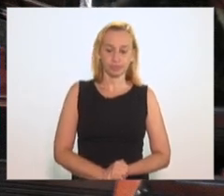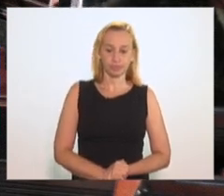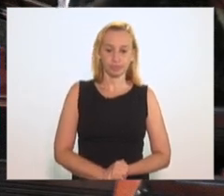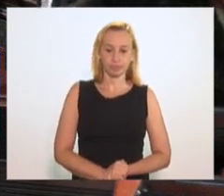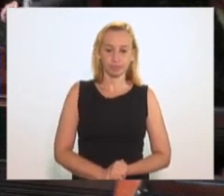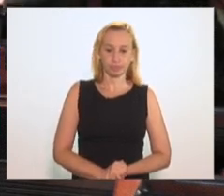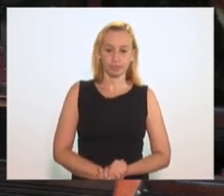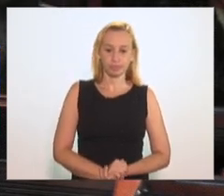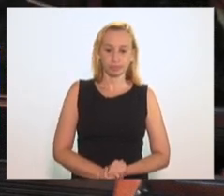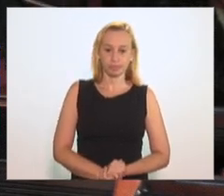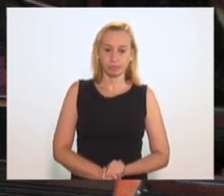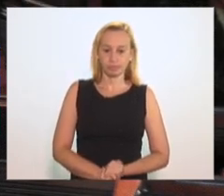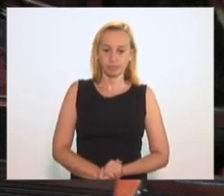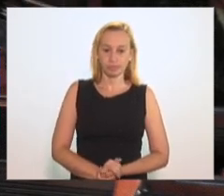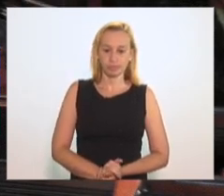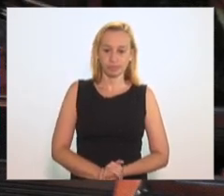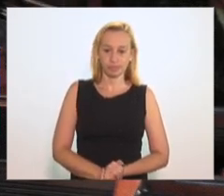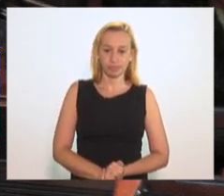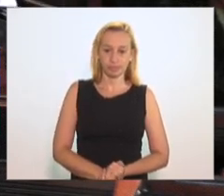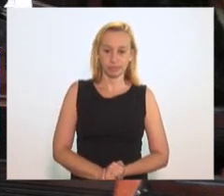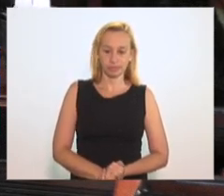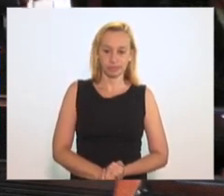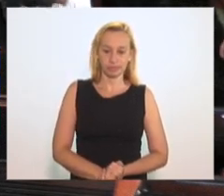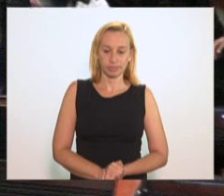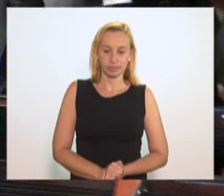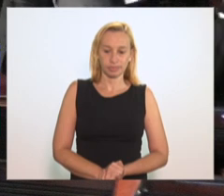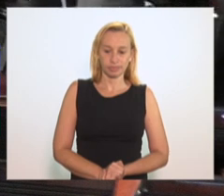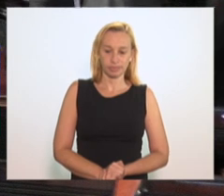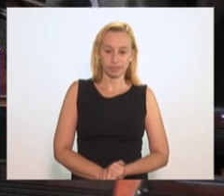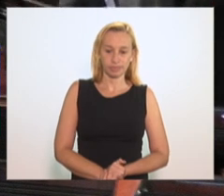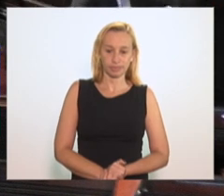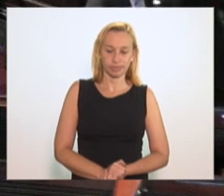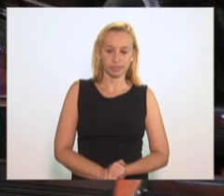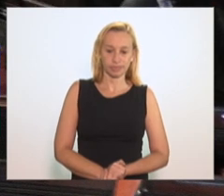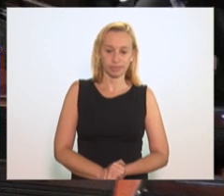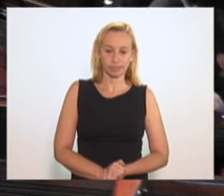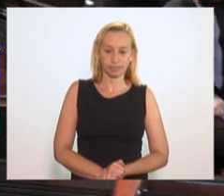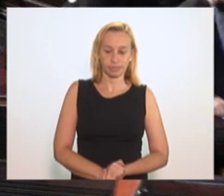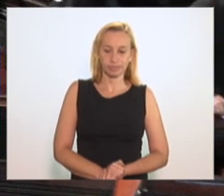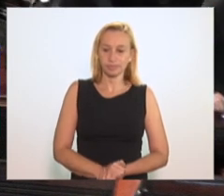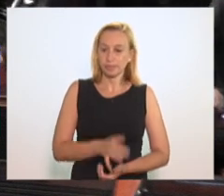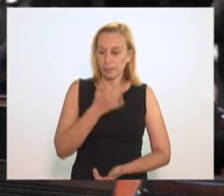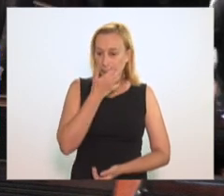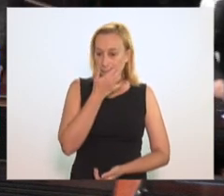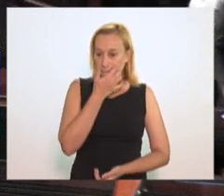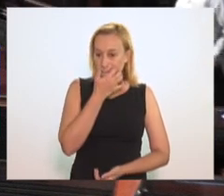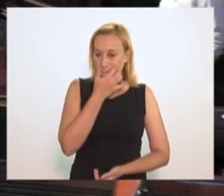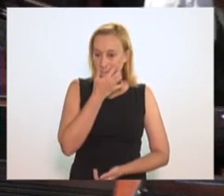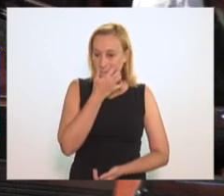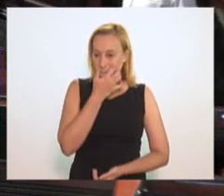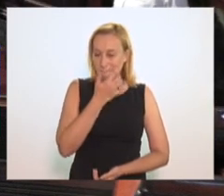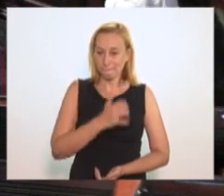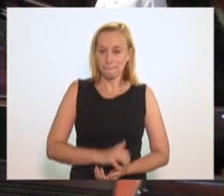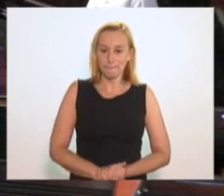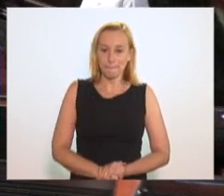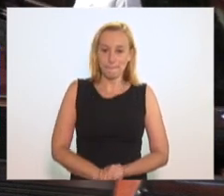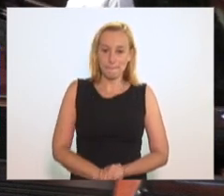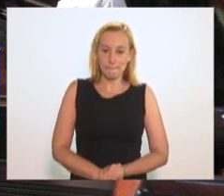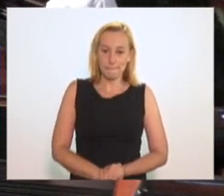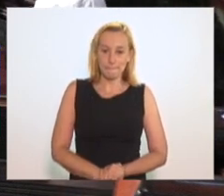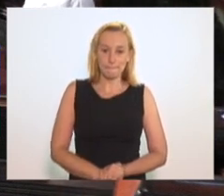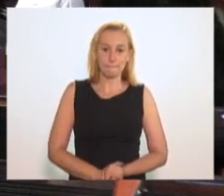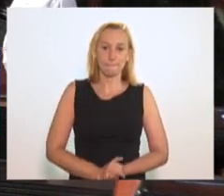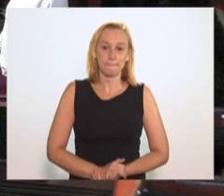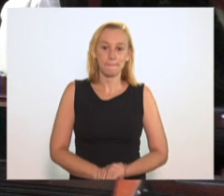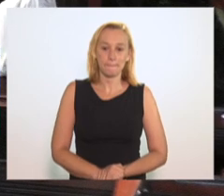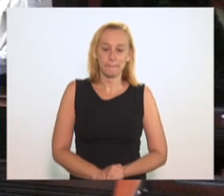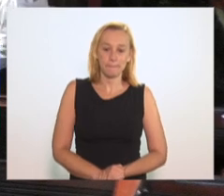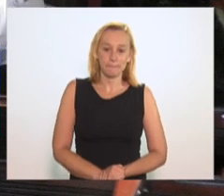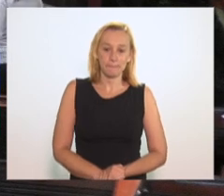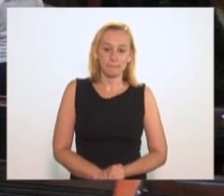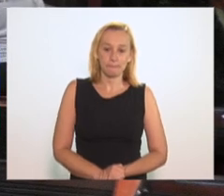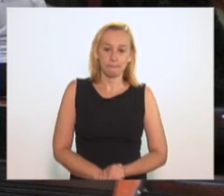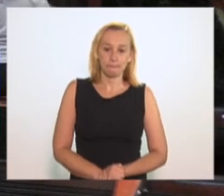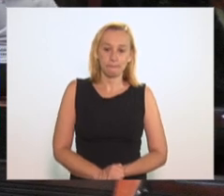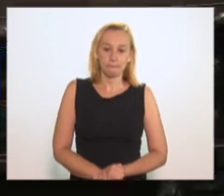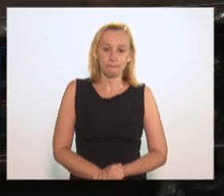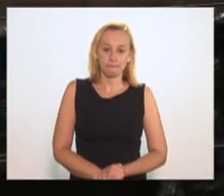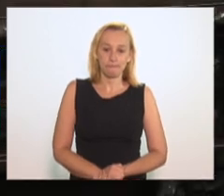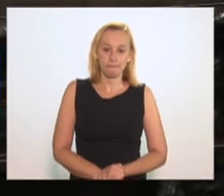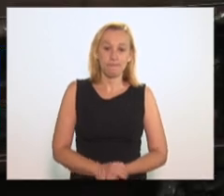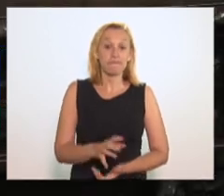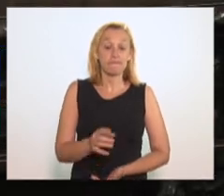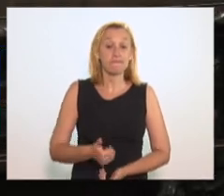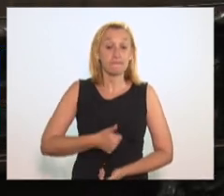primeiro